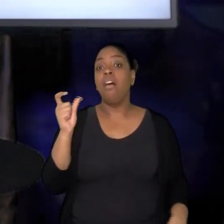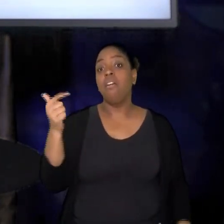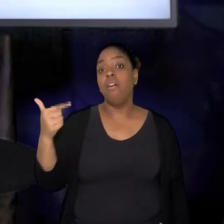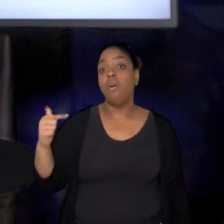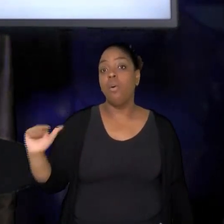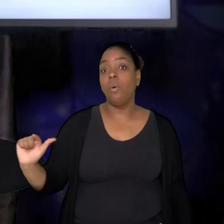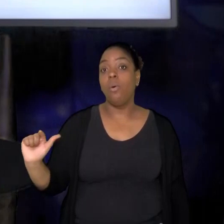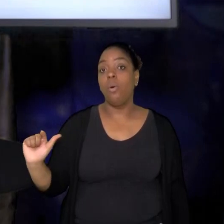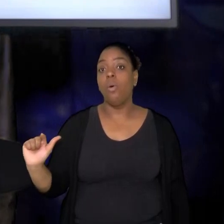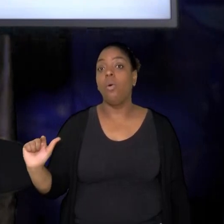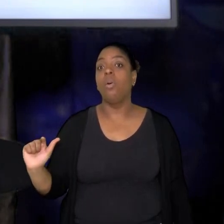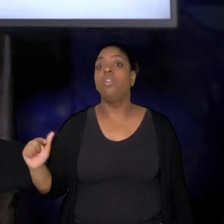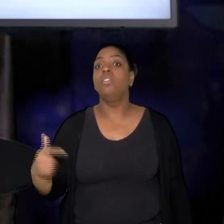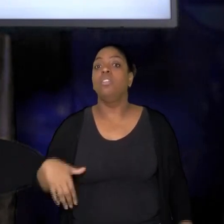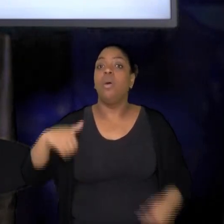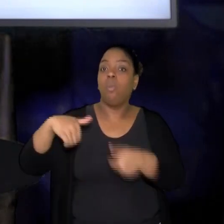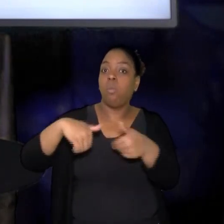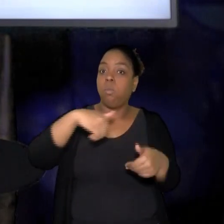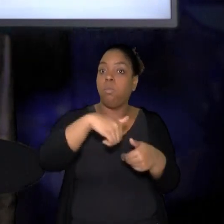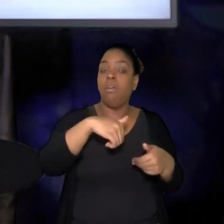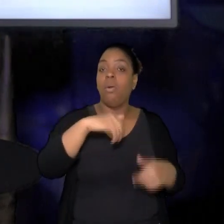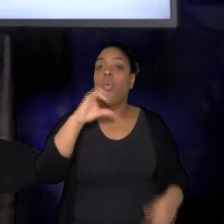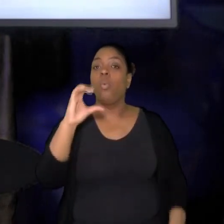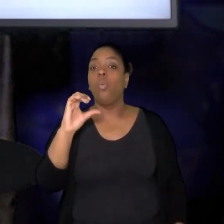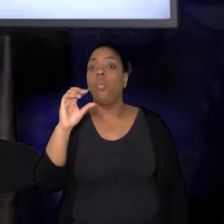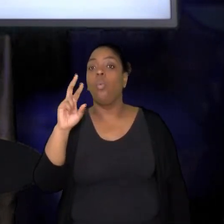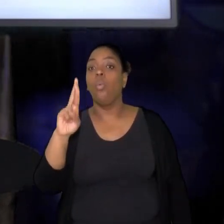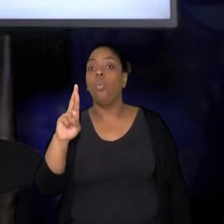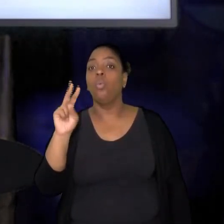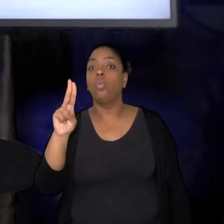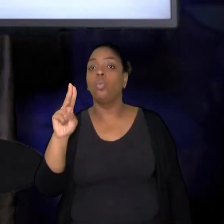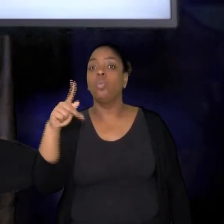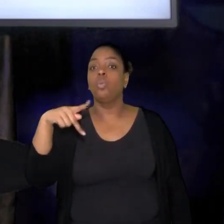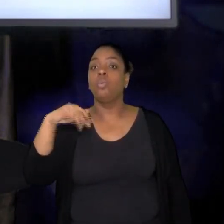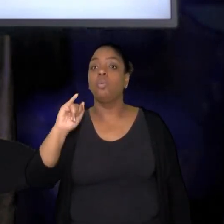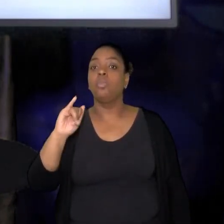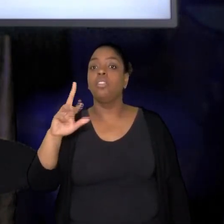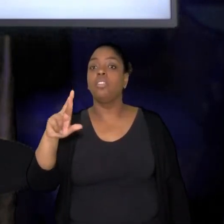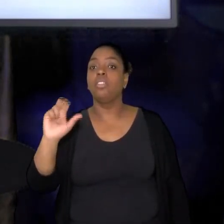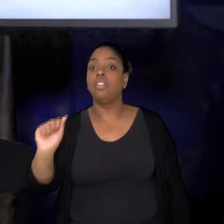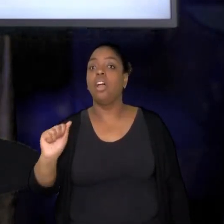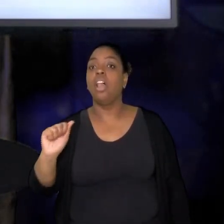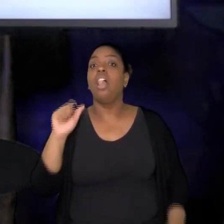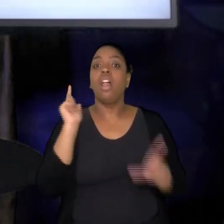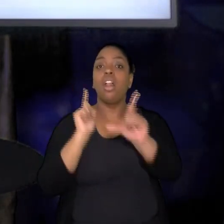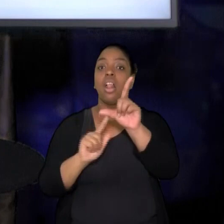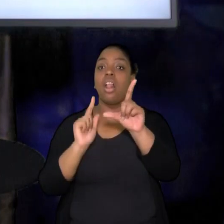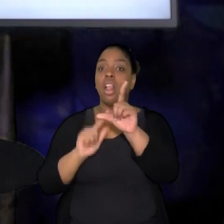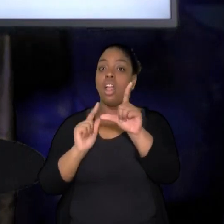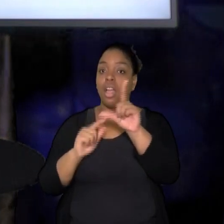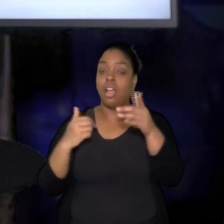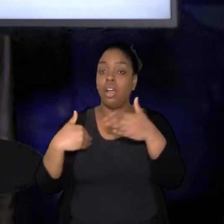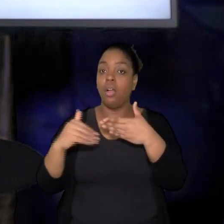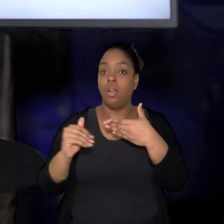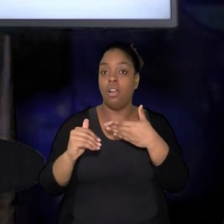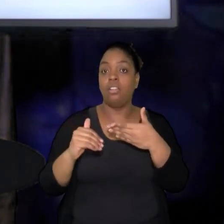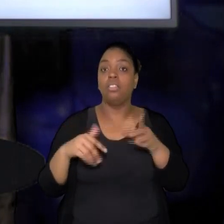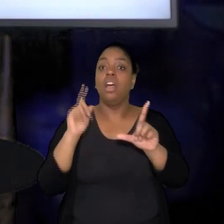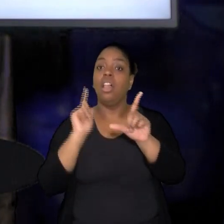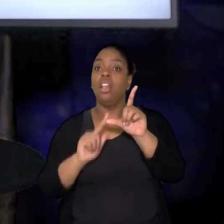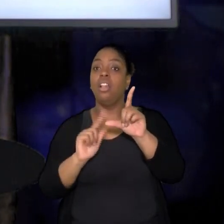foi Curupira, que também foi escrita com a letra inicial, nesse caso a letrinha